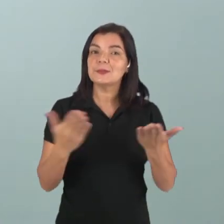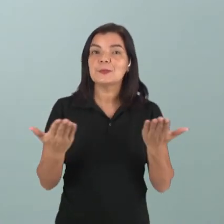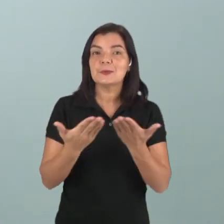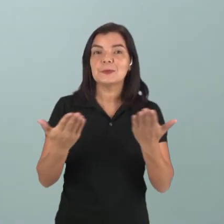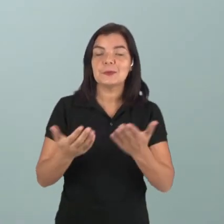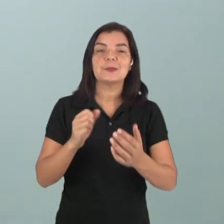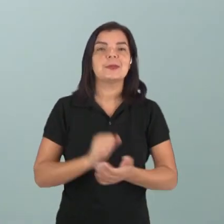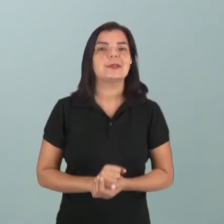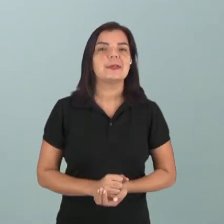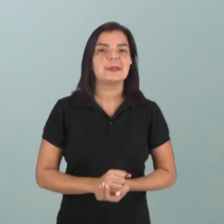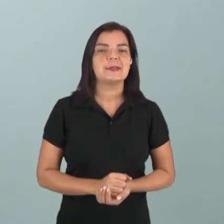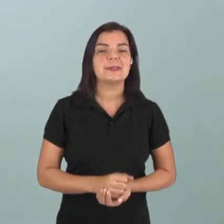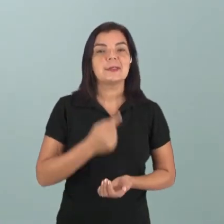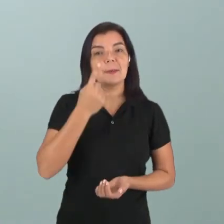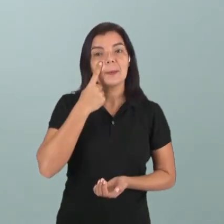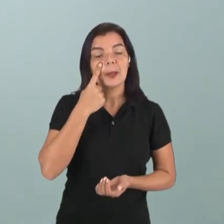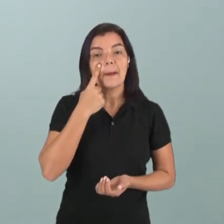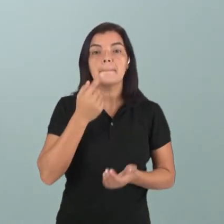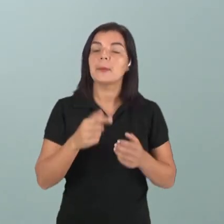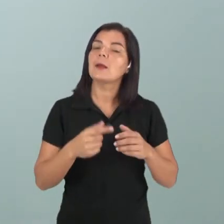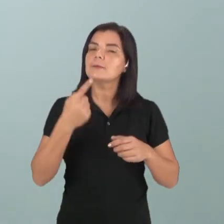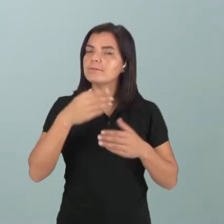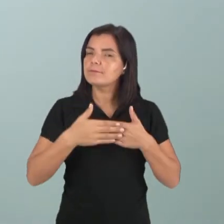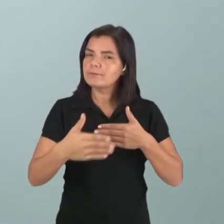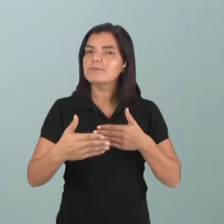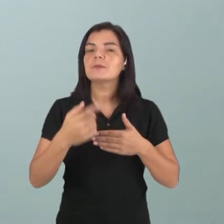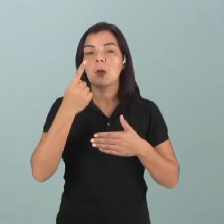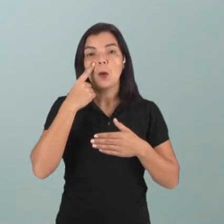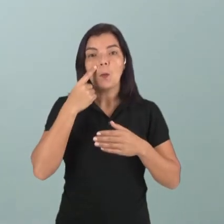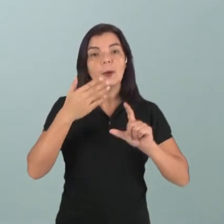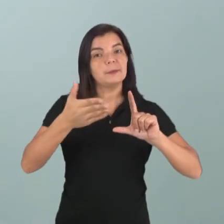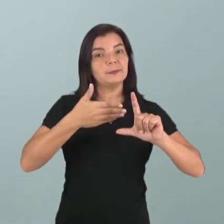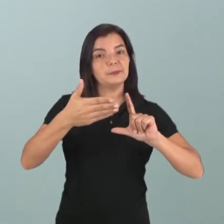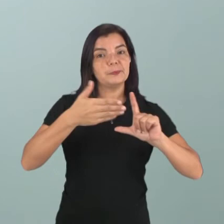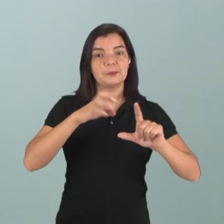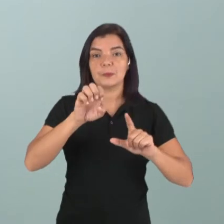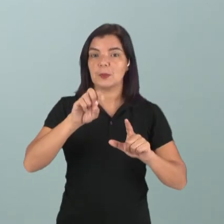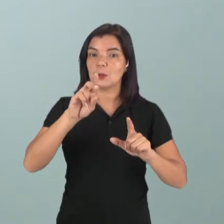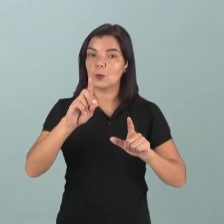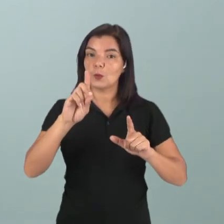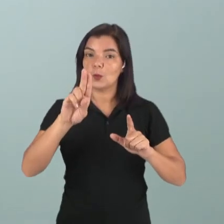hoje, tá? E aí vocês, para acompanhar um pouco mais, vocês visitam a plataforma,